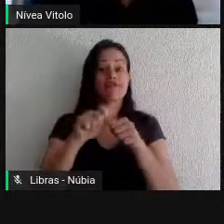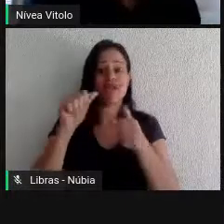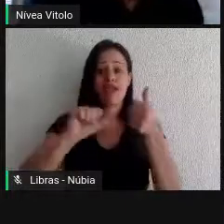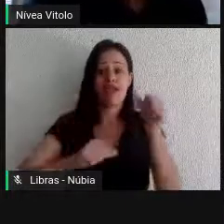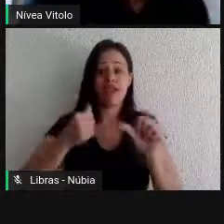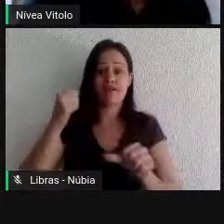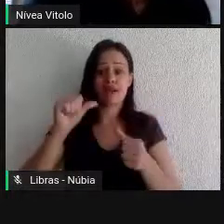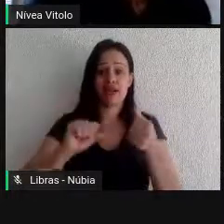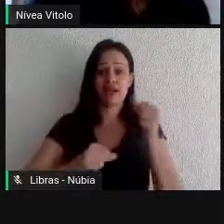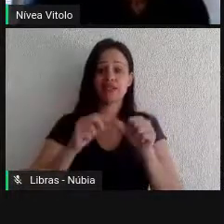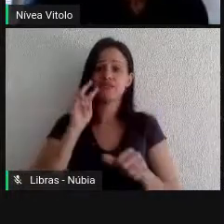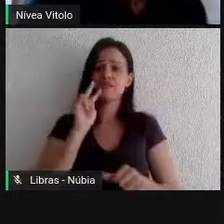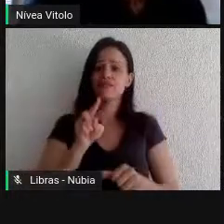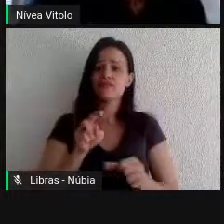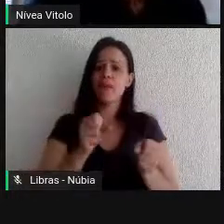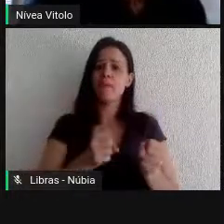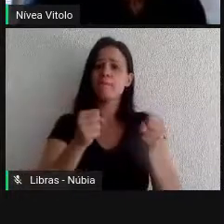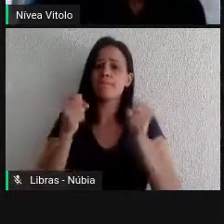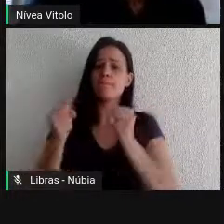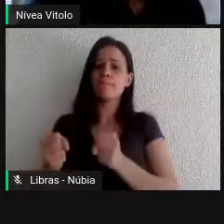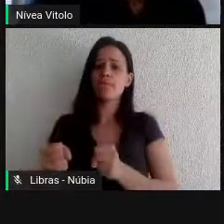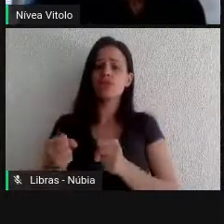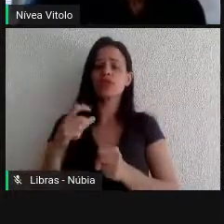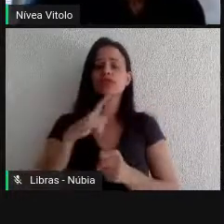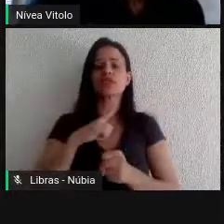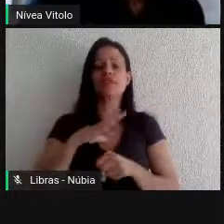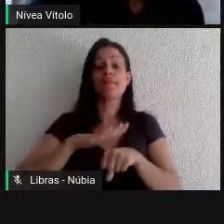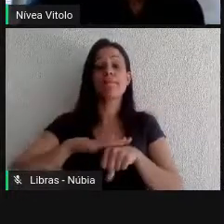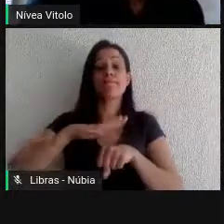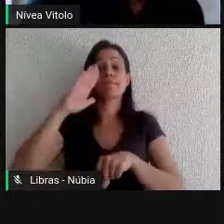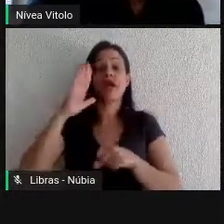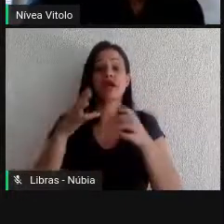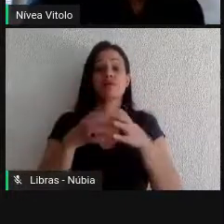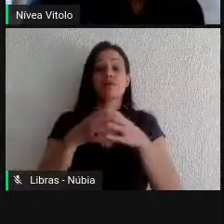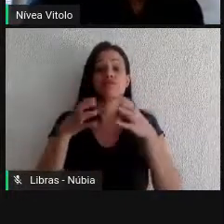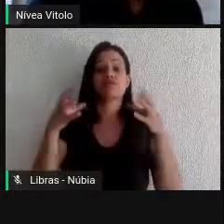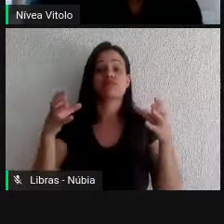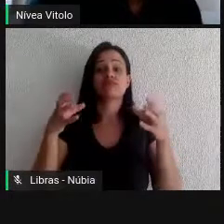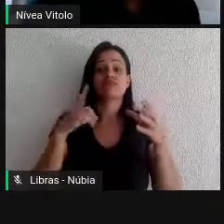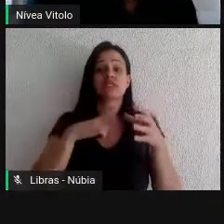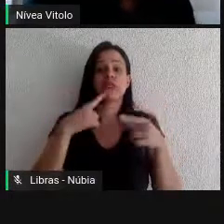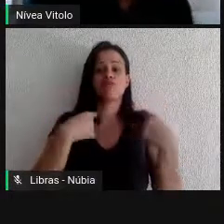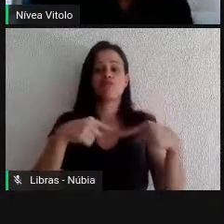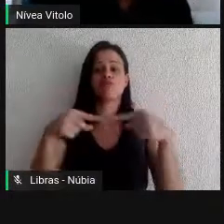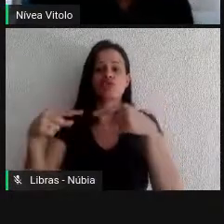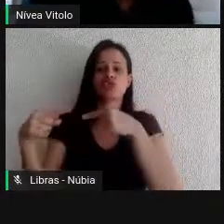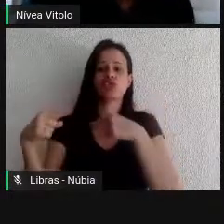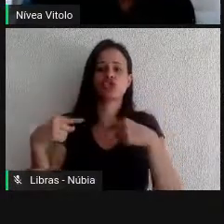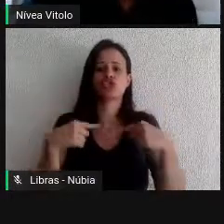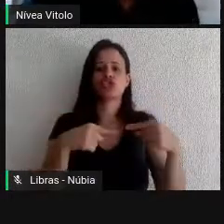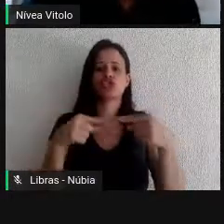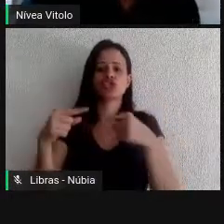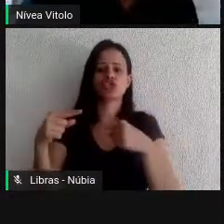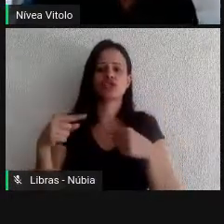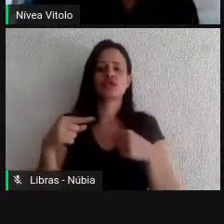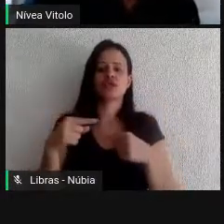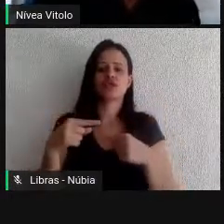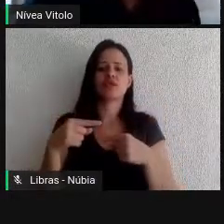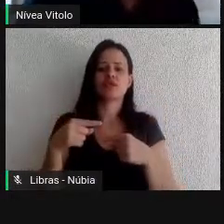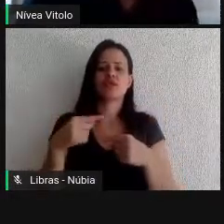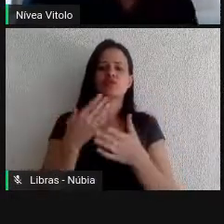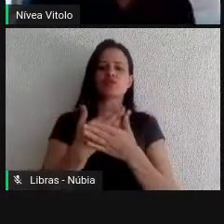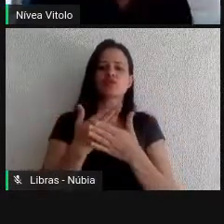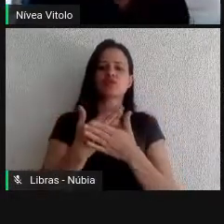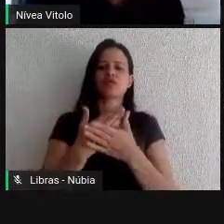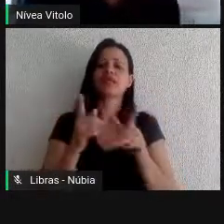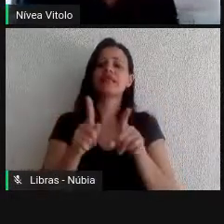Poder Legislativo, a gente verifica que houve uma maior proporção de políticas distributivas nos 2 mandatos estudados. E